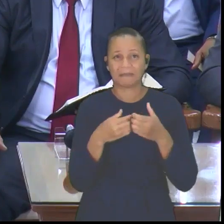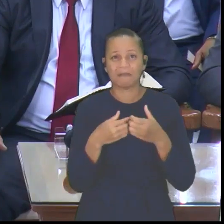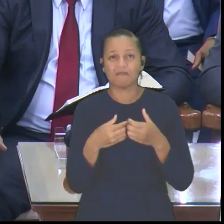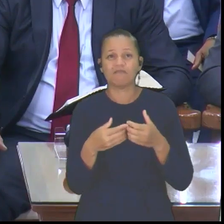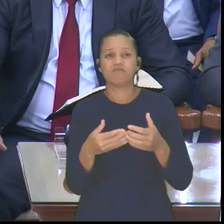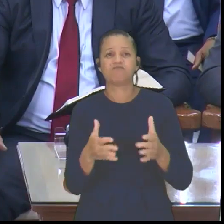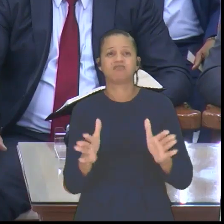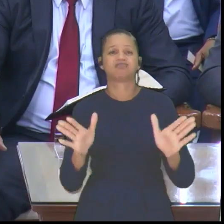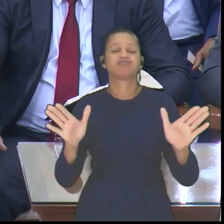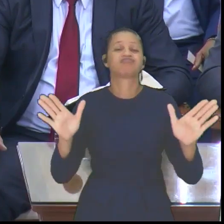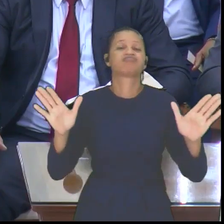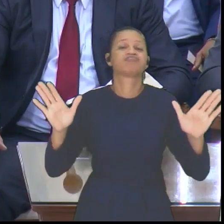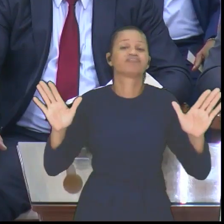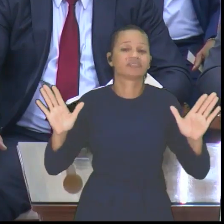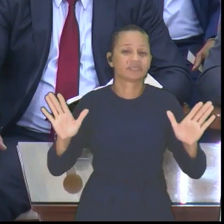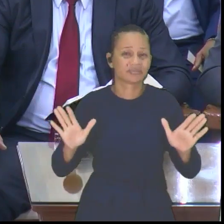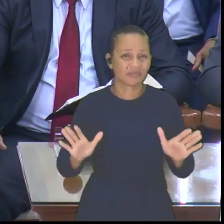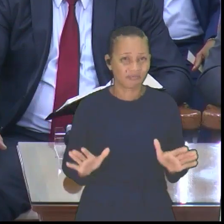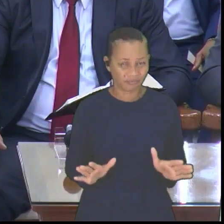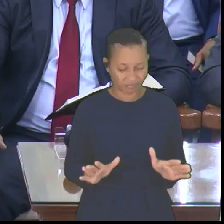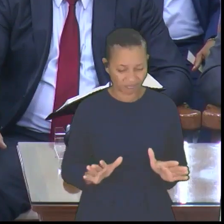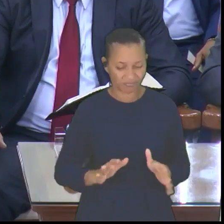automaticamente